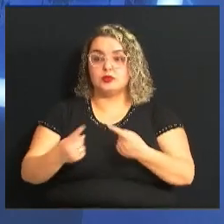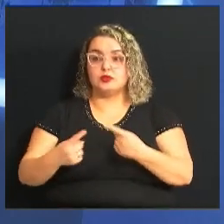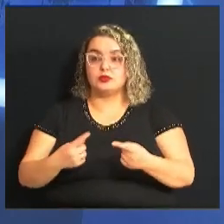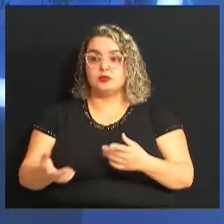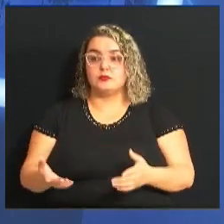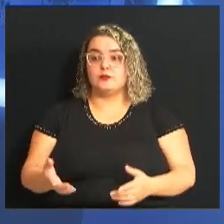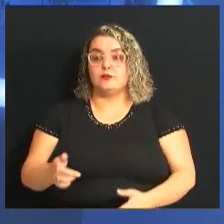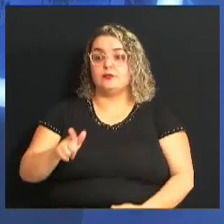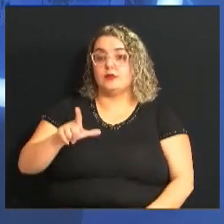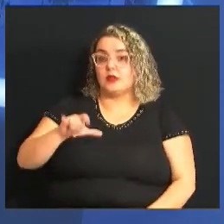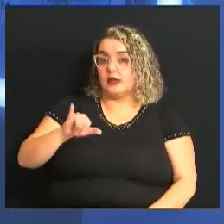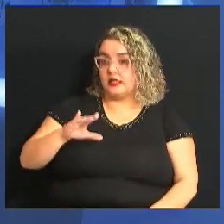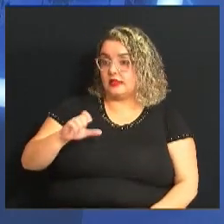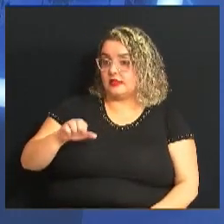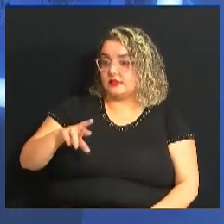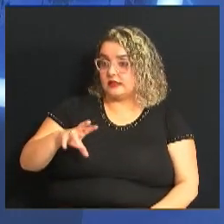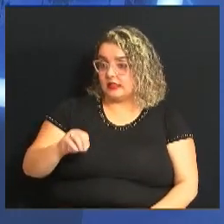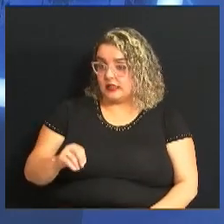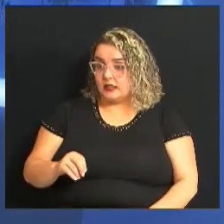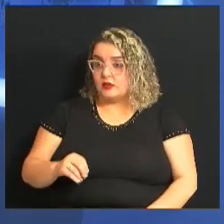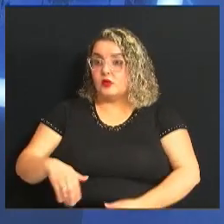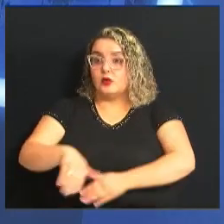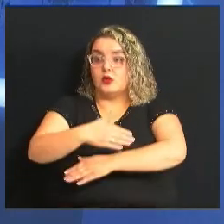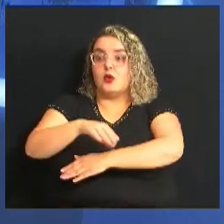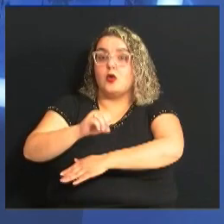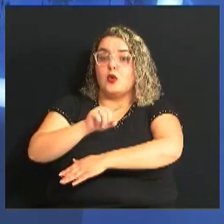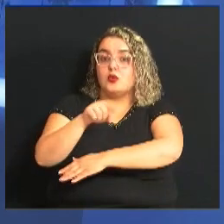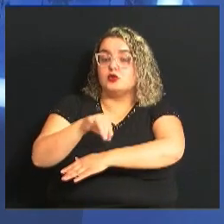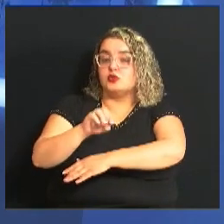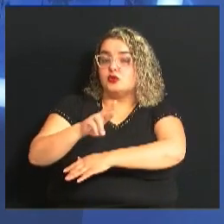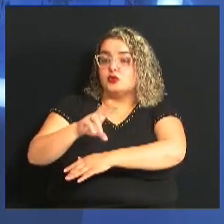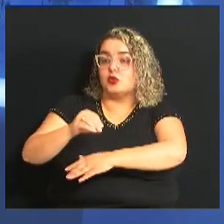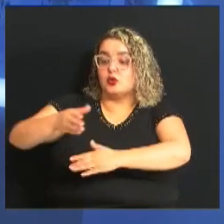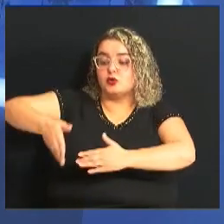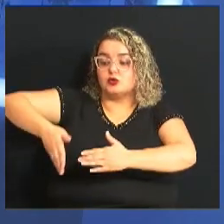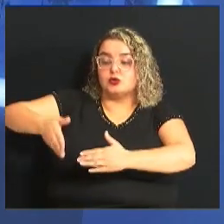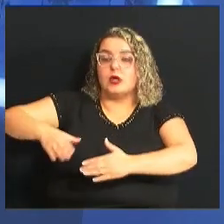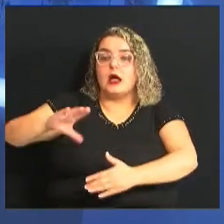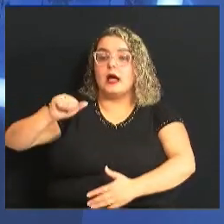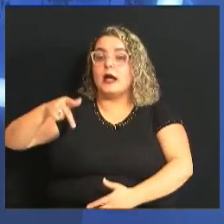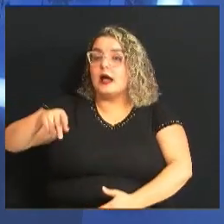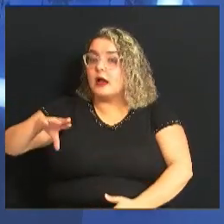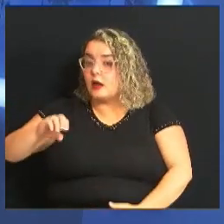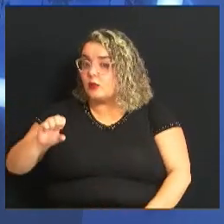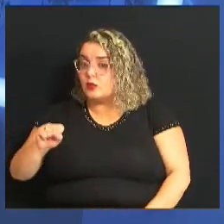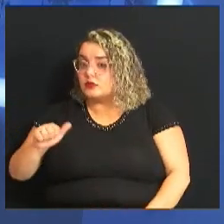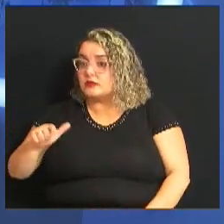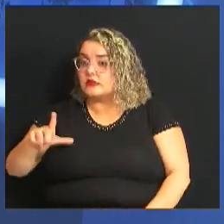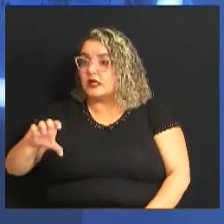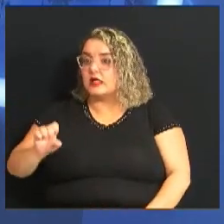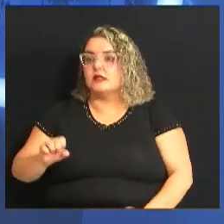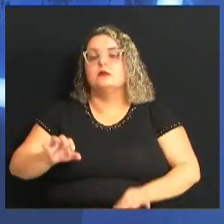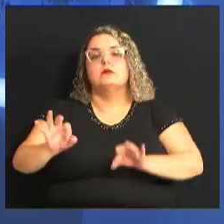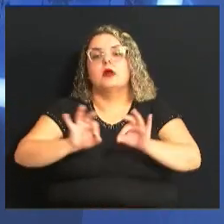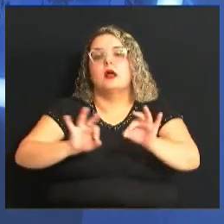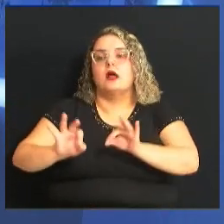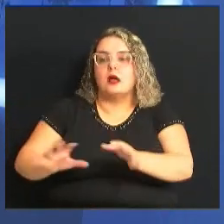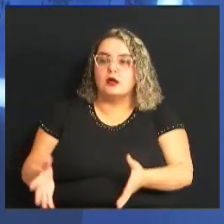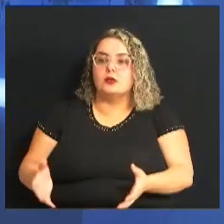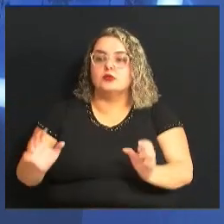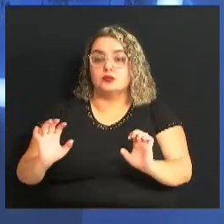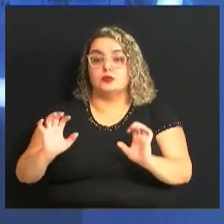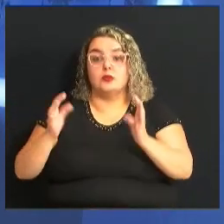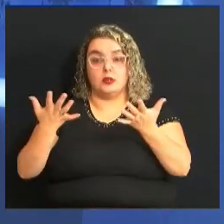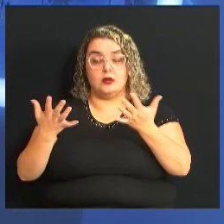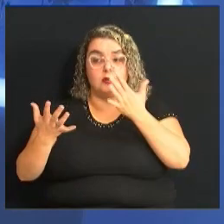da Glicério entre a Rua General Osório e a Avenida Campos Sales para a montagem da estrutura do evento.